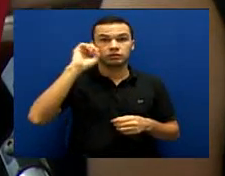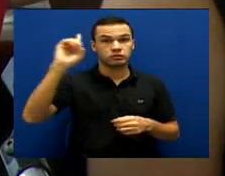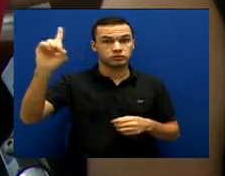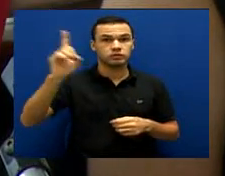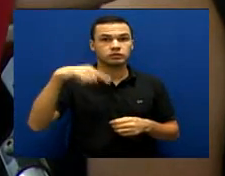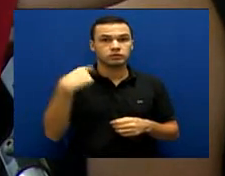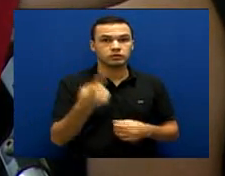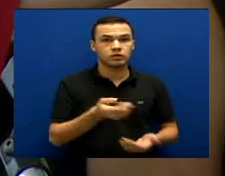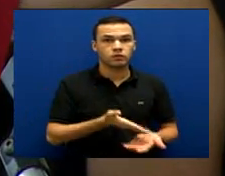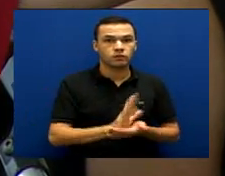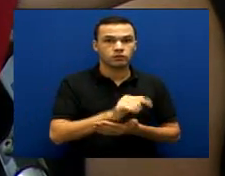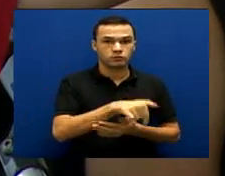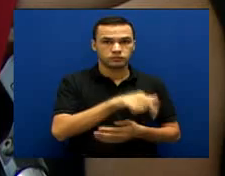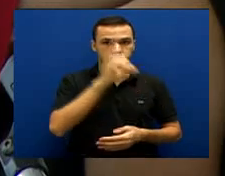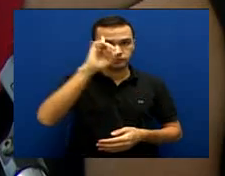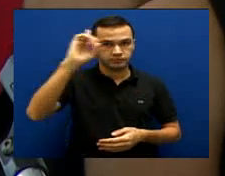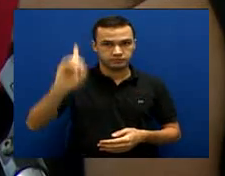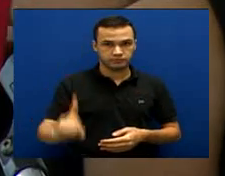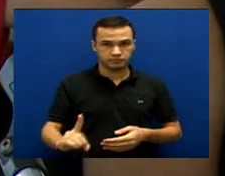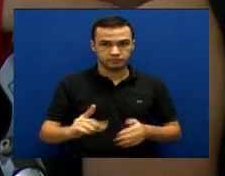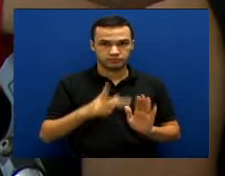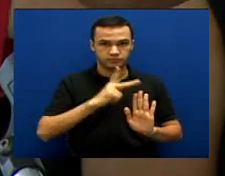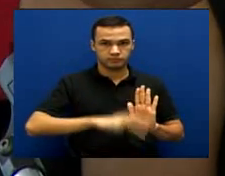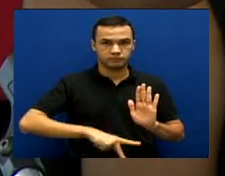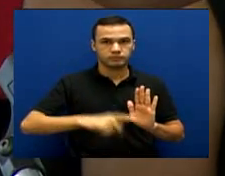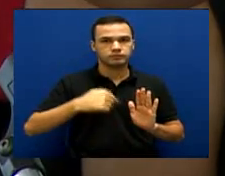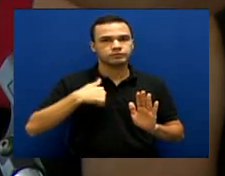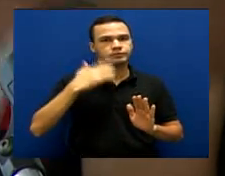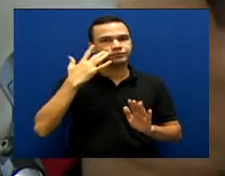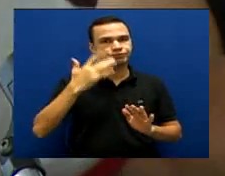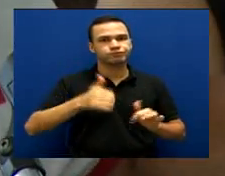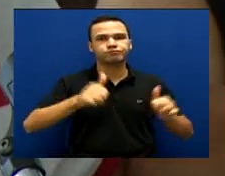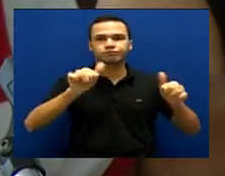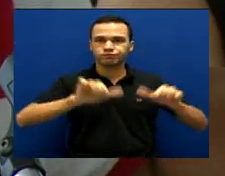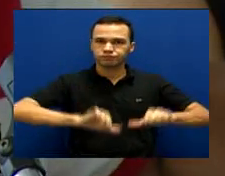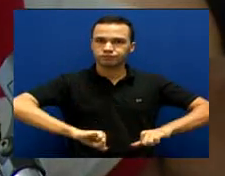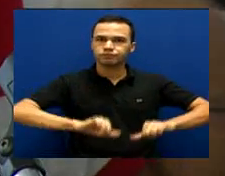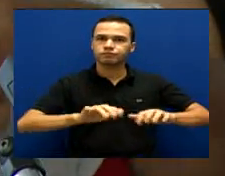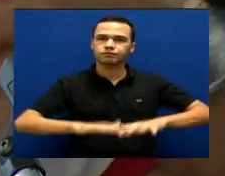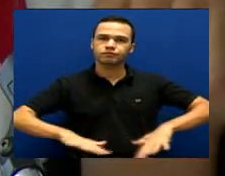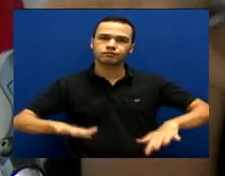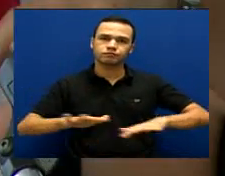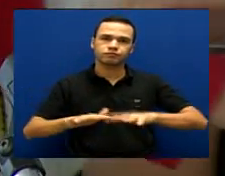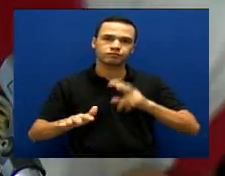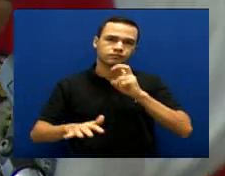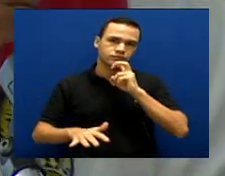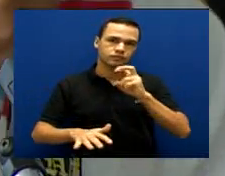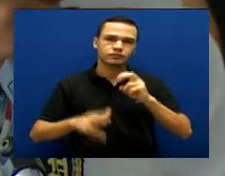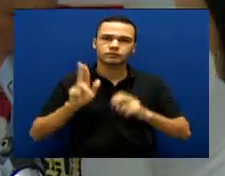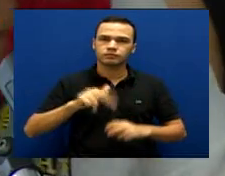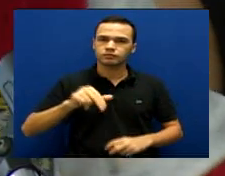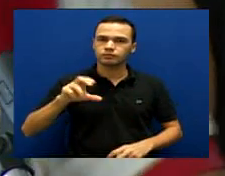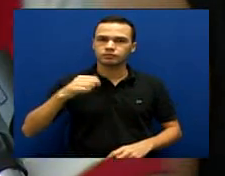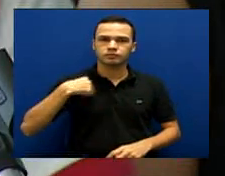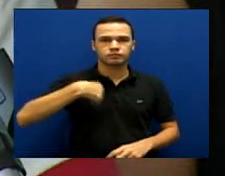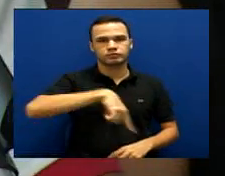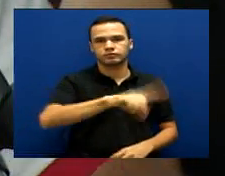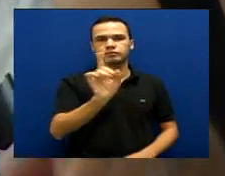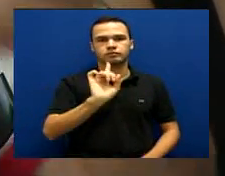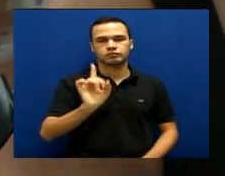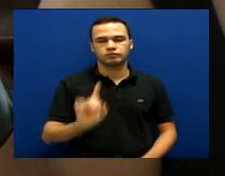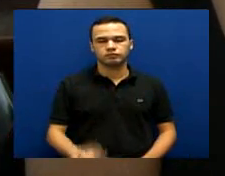aprovamos esse plano diretor a maior desgraça política para sorocaba e nunca mais apareço